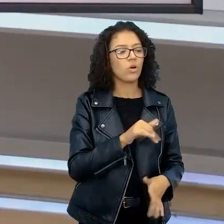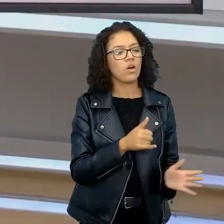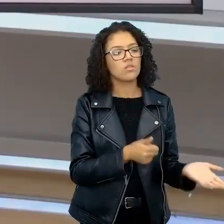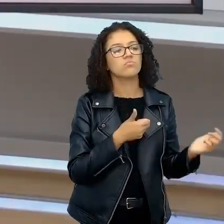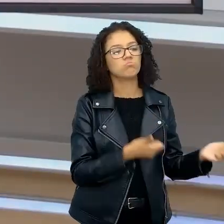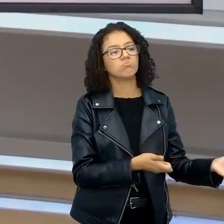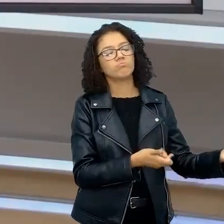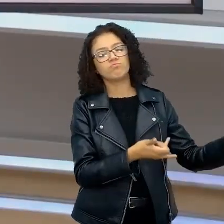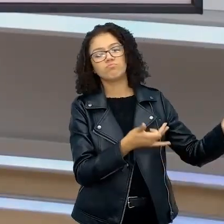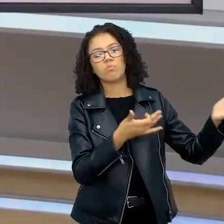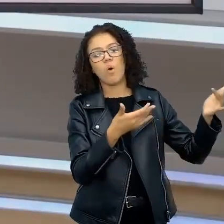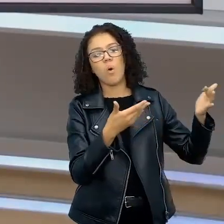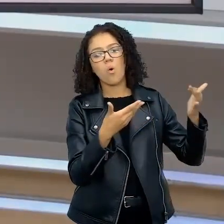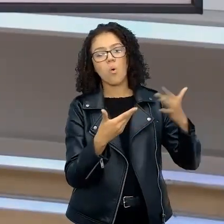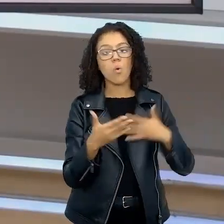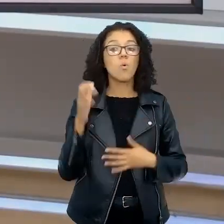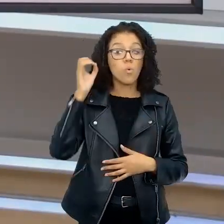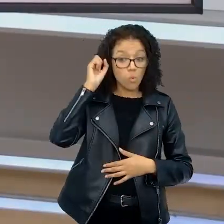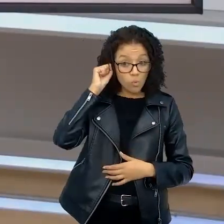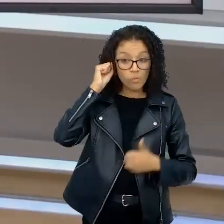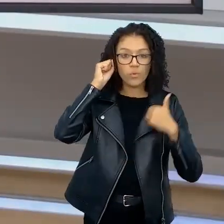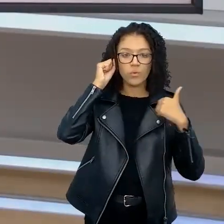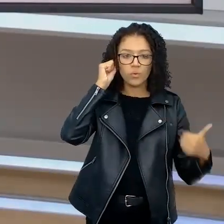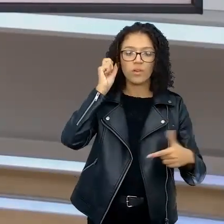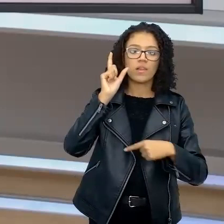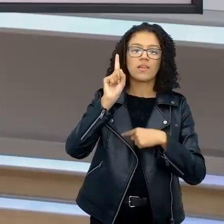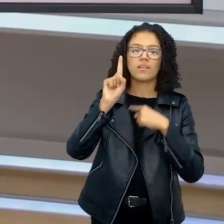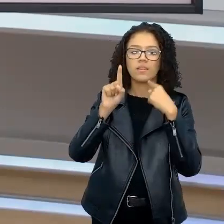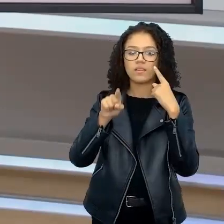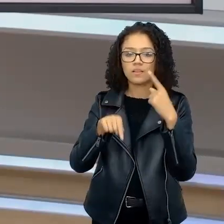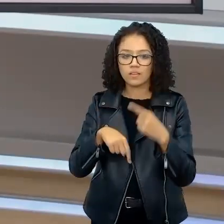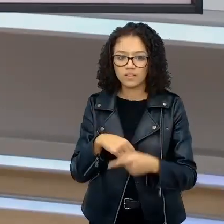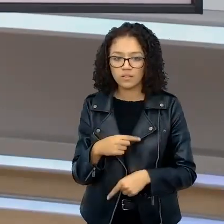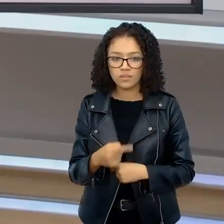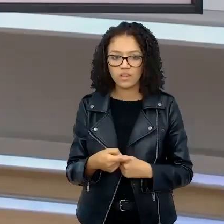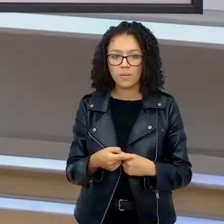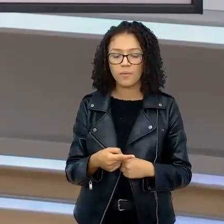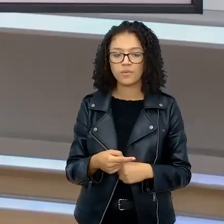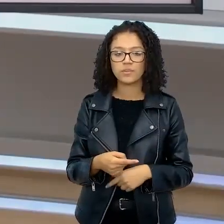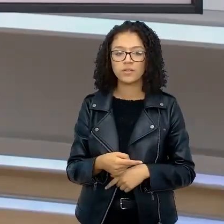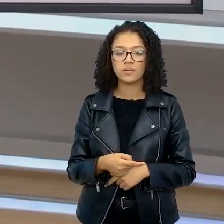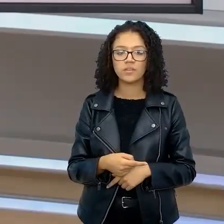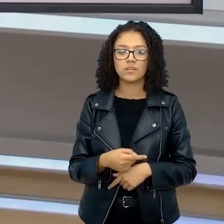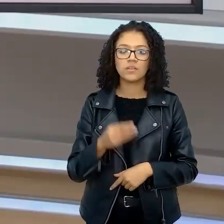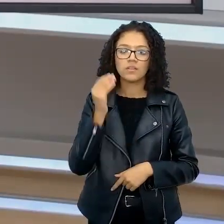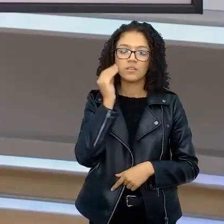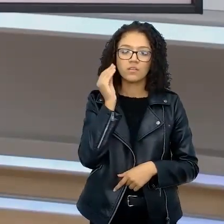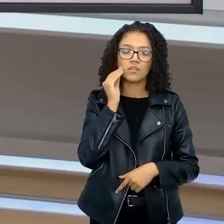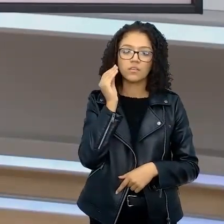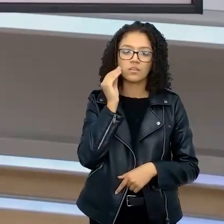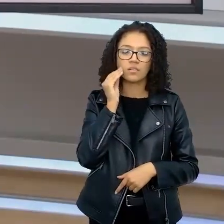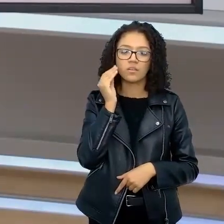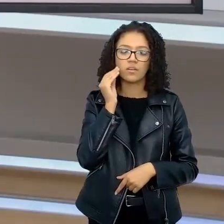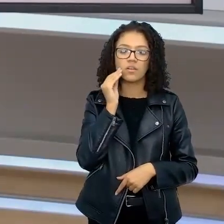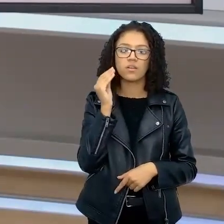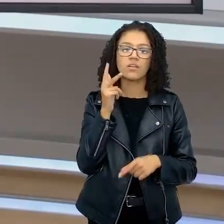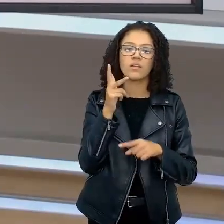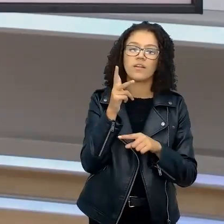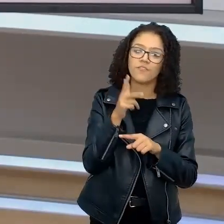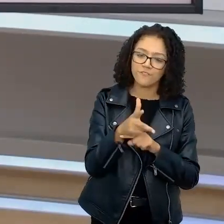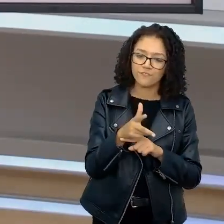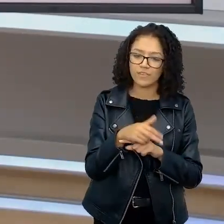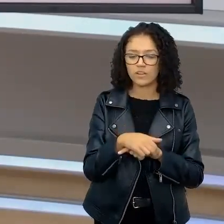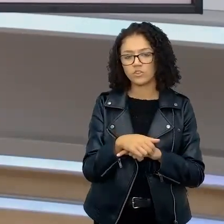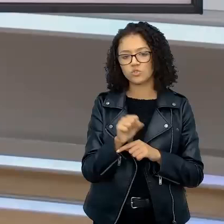adolescente, para então obter subsídios para realizar os trâmites de vou acionar a